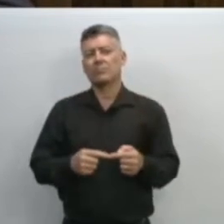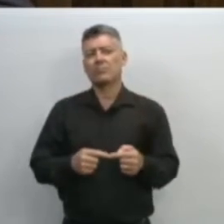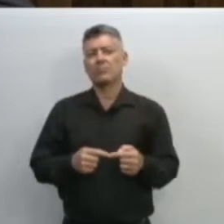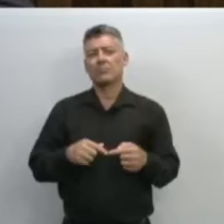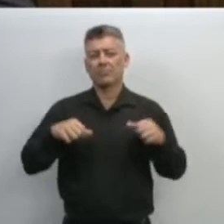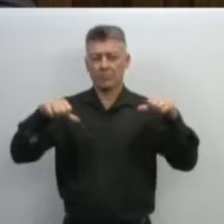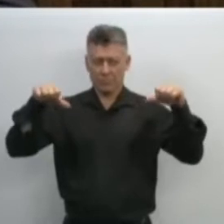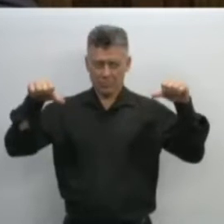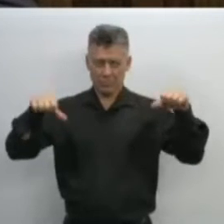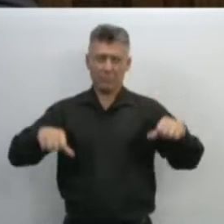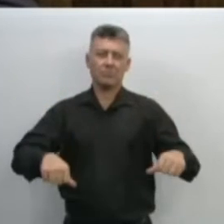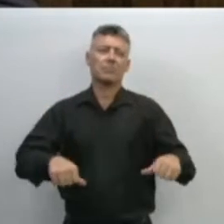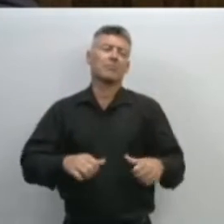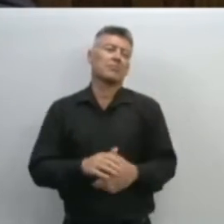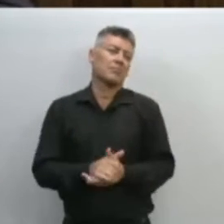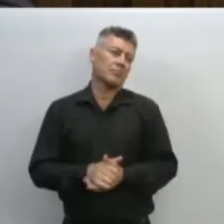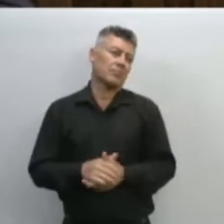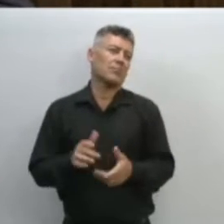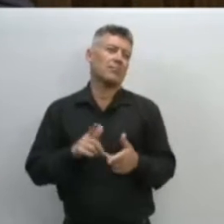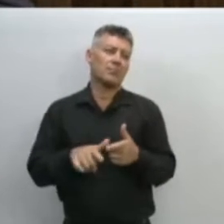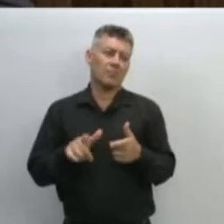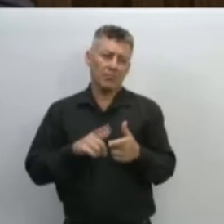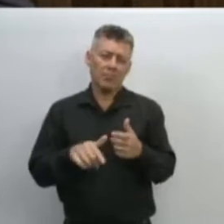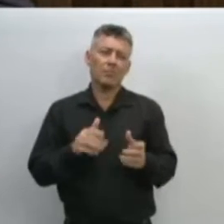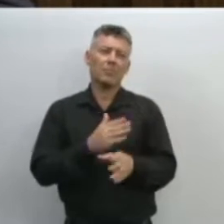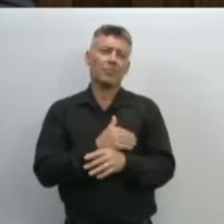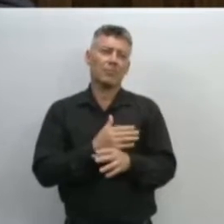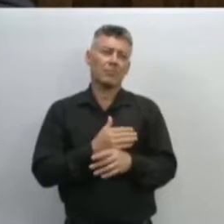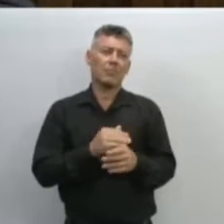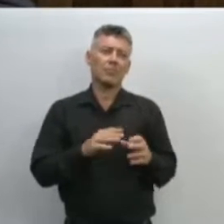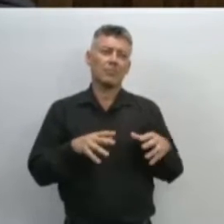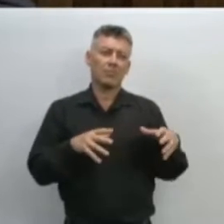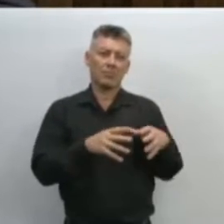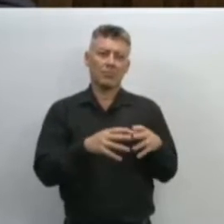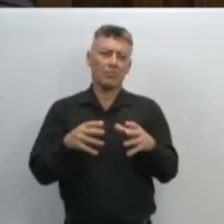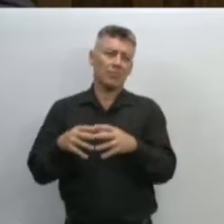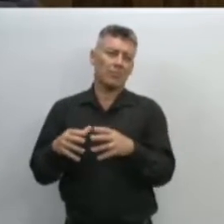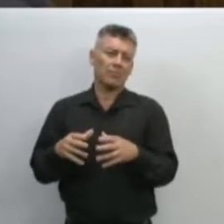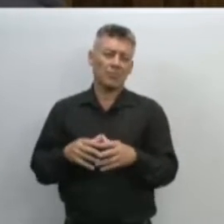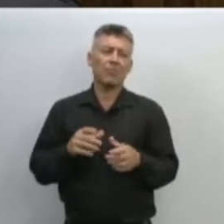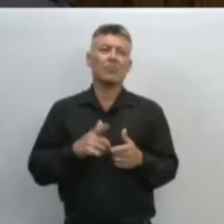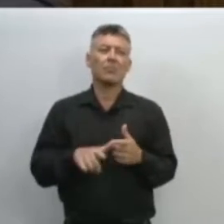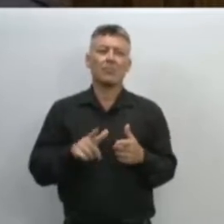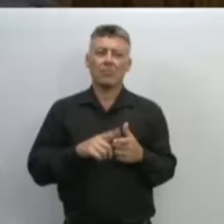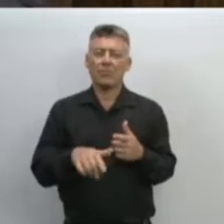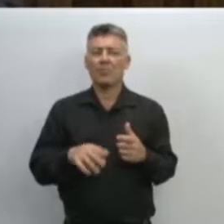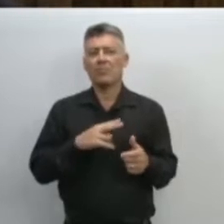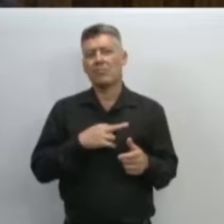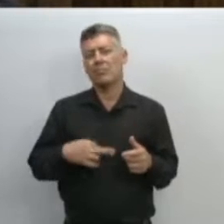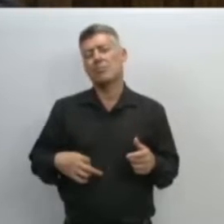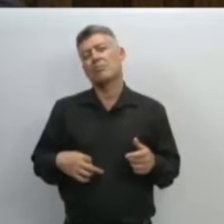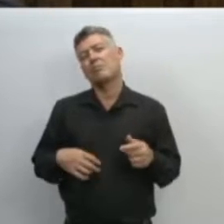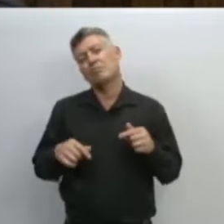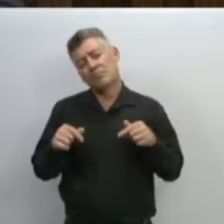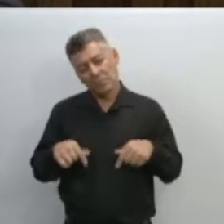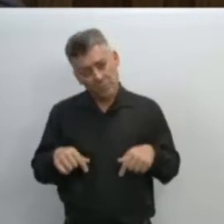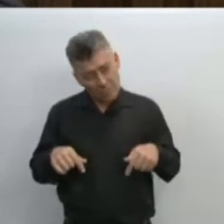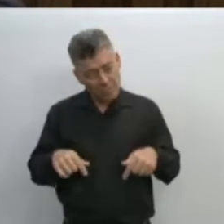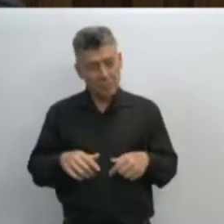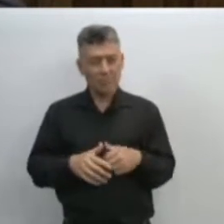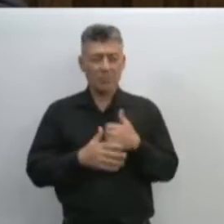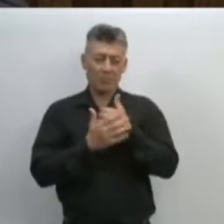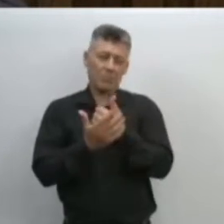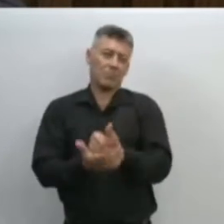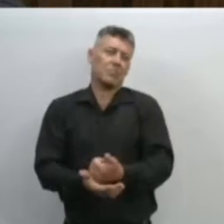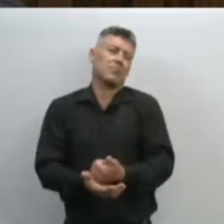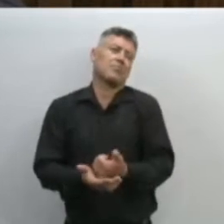caos, é um desastre para os mandatos, né? Porque tem vereador, vereadora, que chega